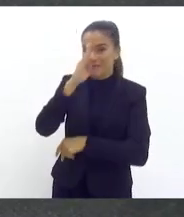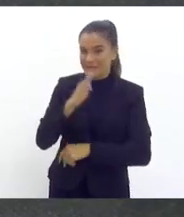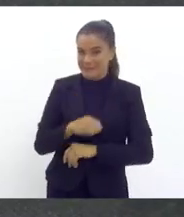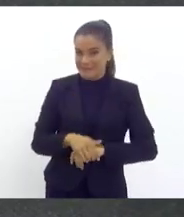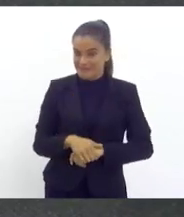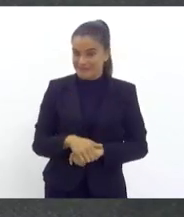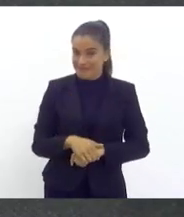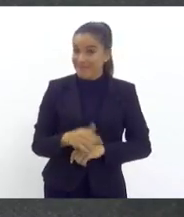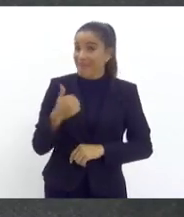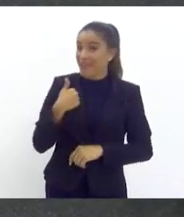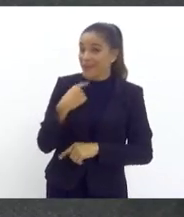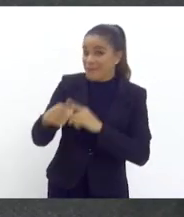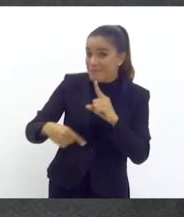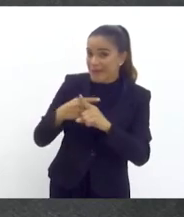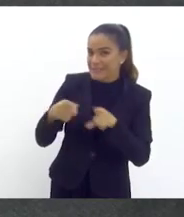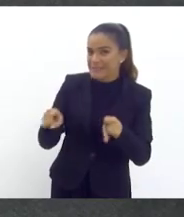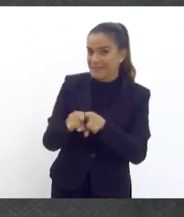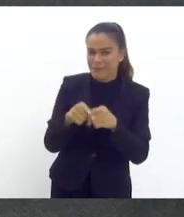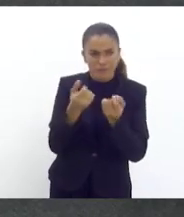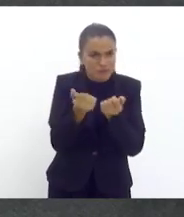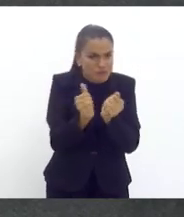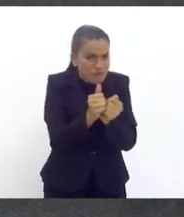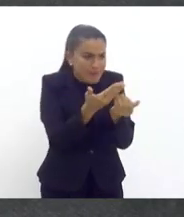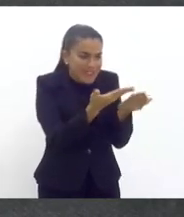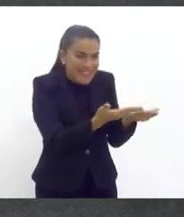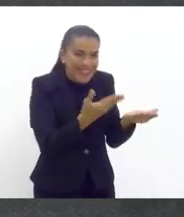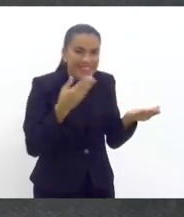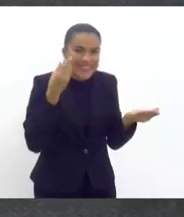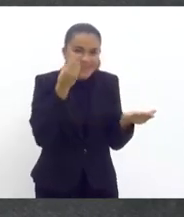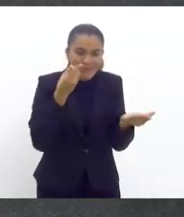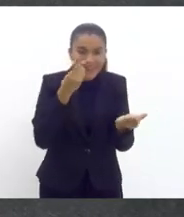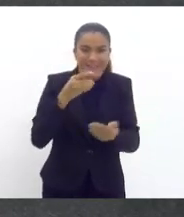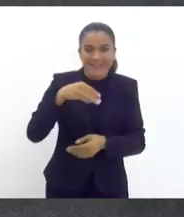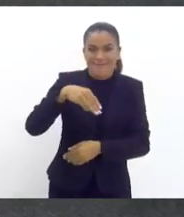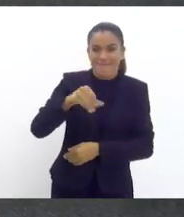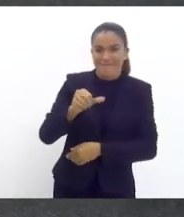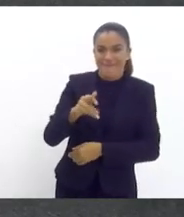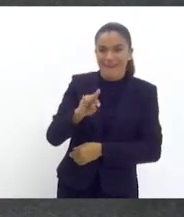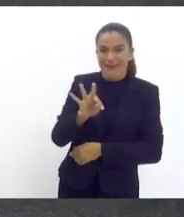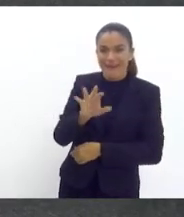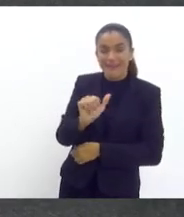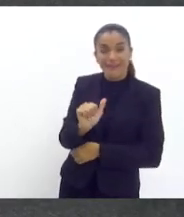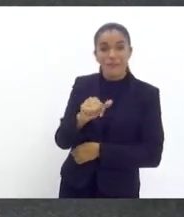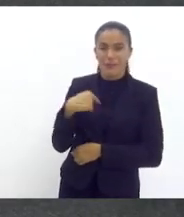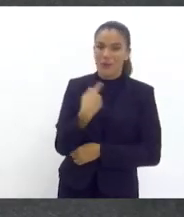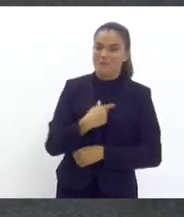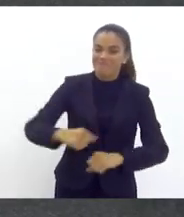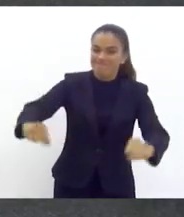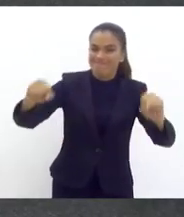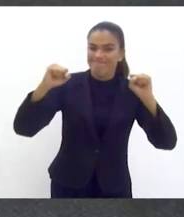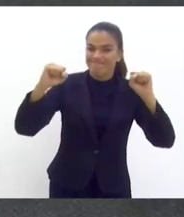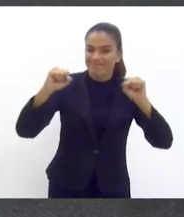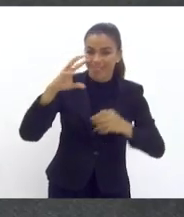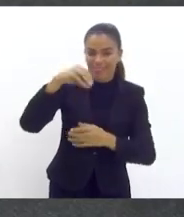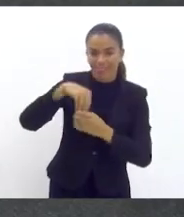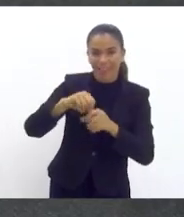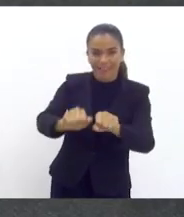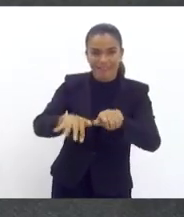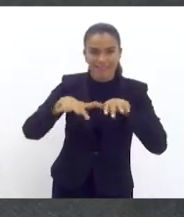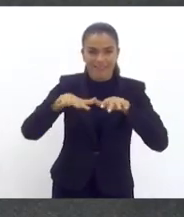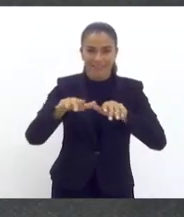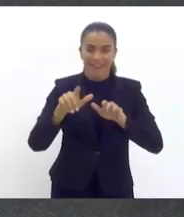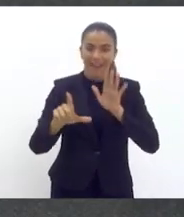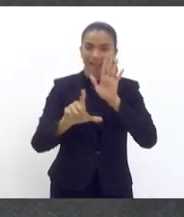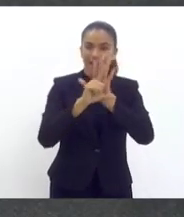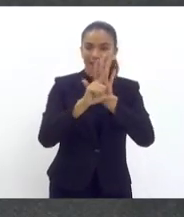queria também, junto com Vossa Excelência, a deputada Marta Rocha, celebrar, porque nós temos nessa Casa Legislativa uma